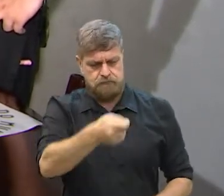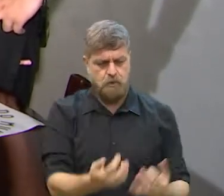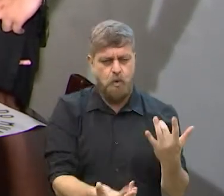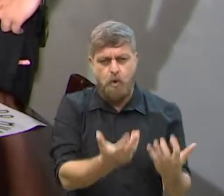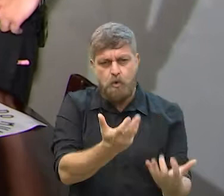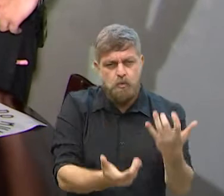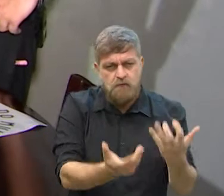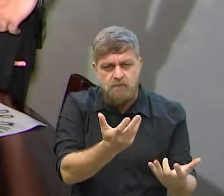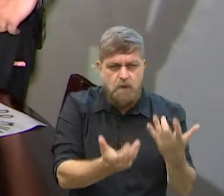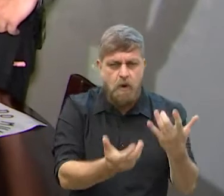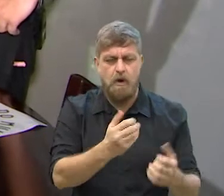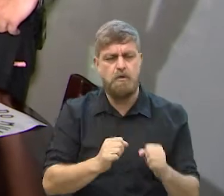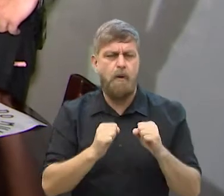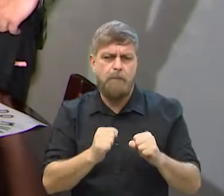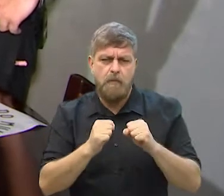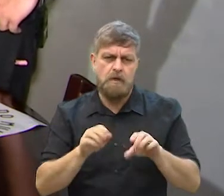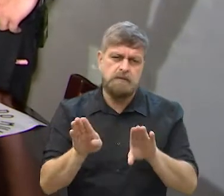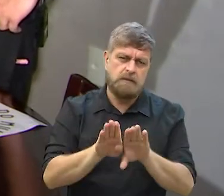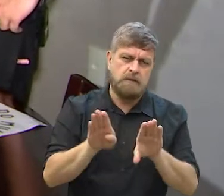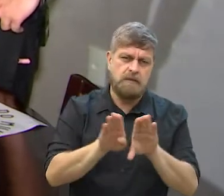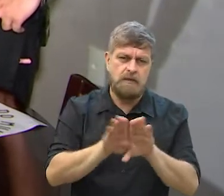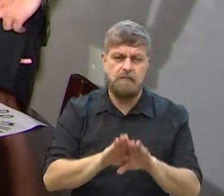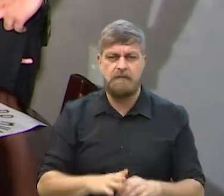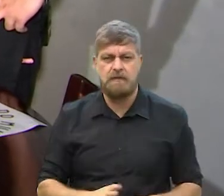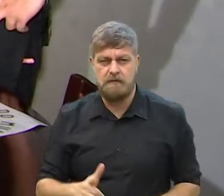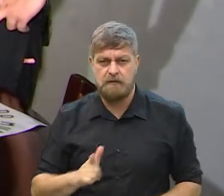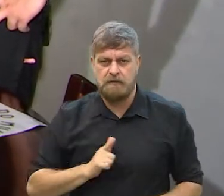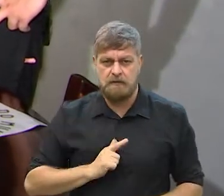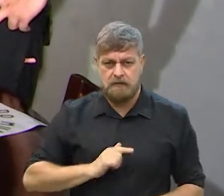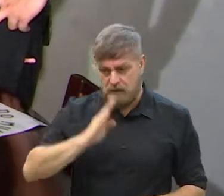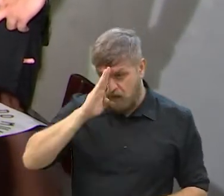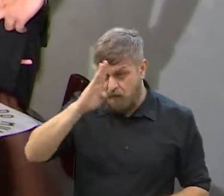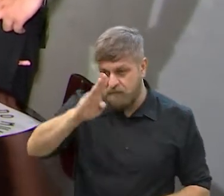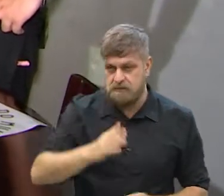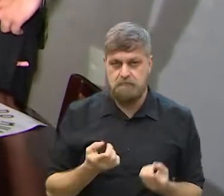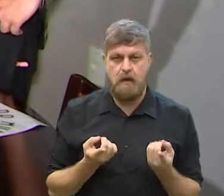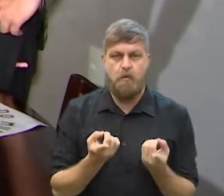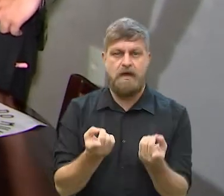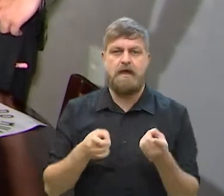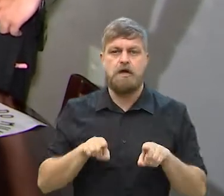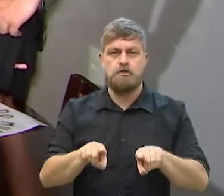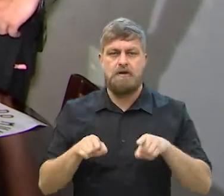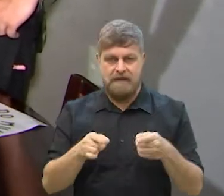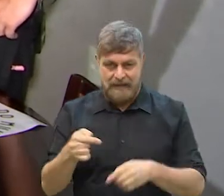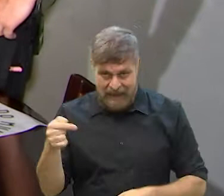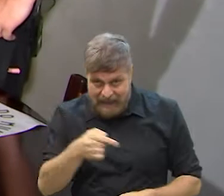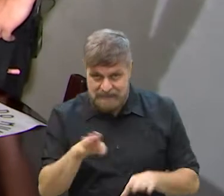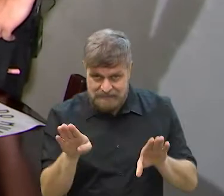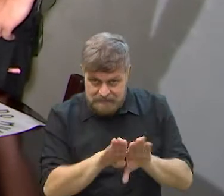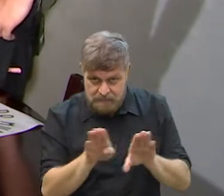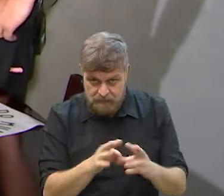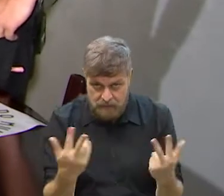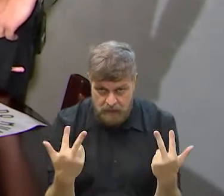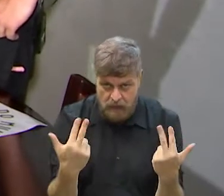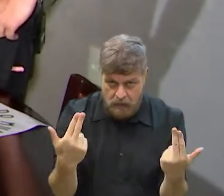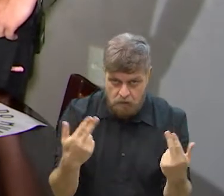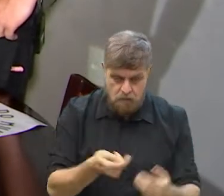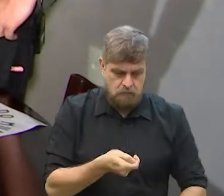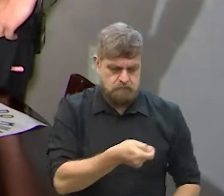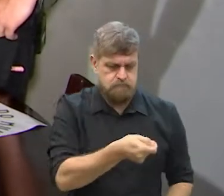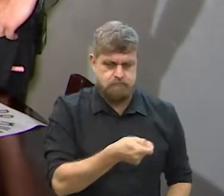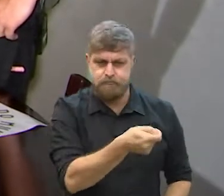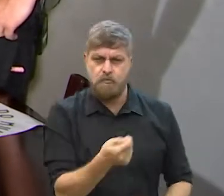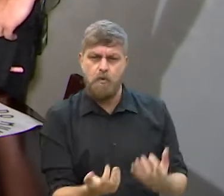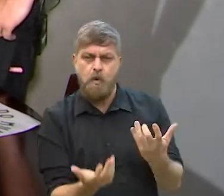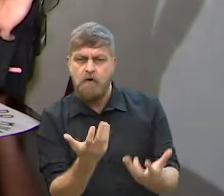forno, poderia, assim, o destaque é a churrasqueira, né? Essa daqui também pode ir no forno, na